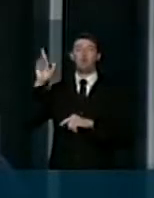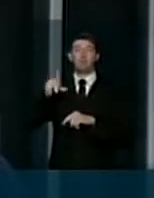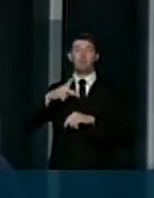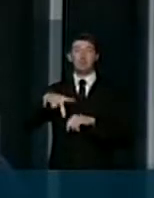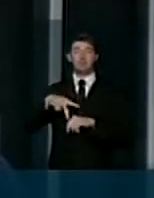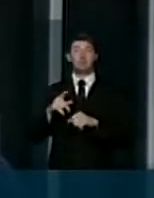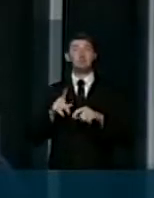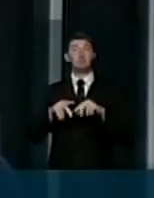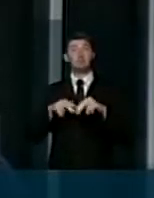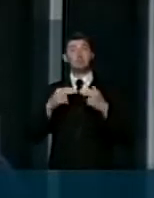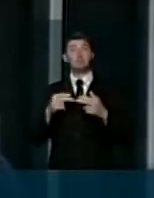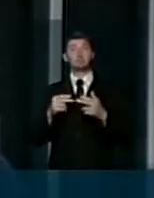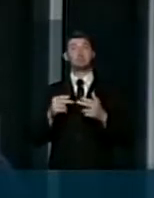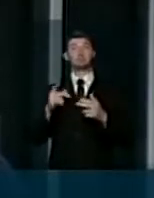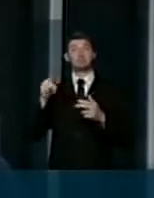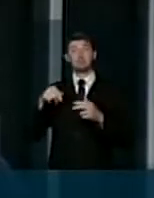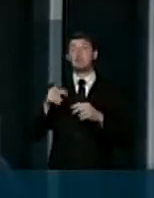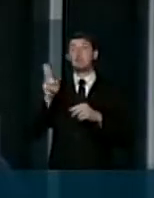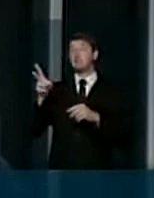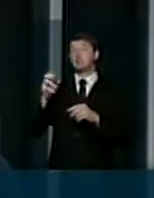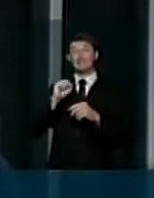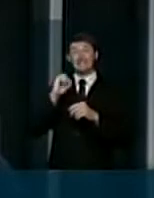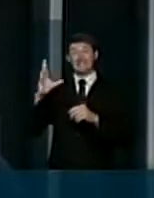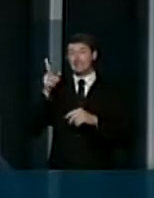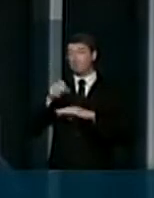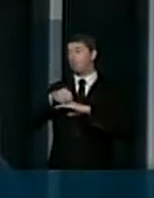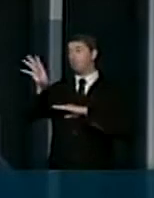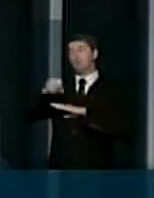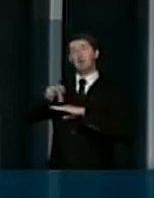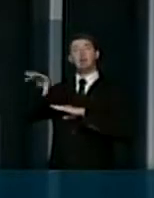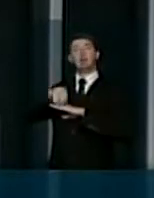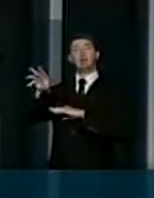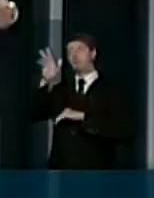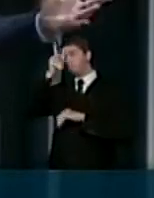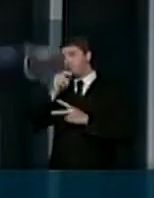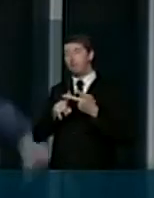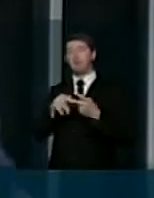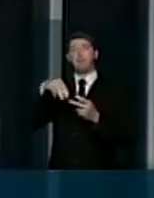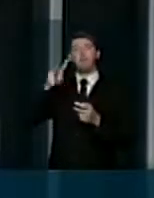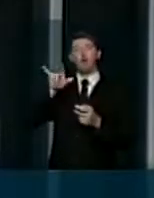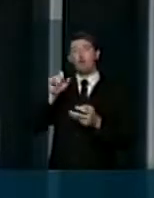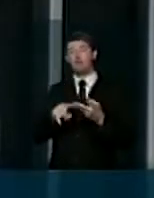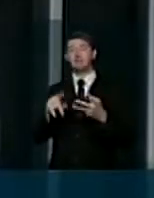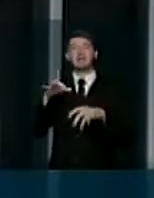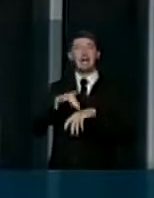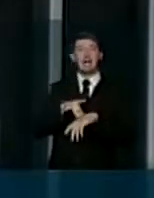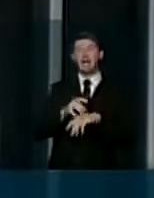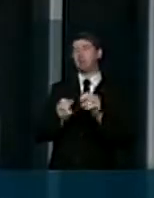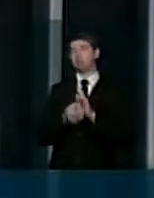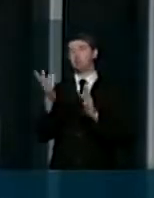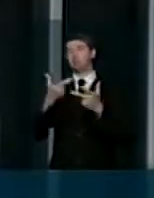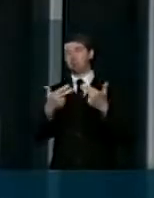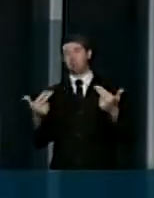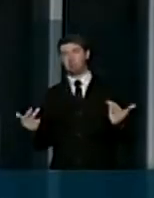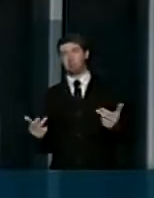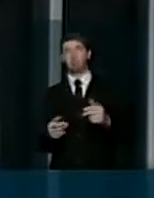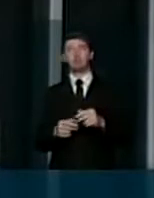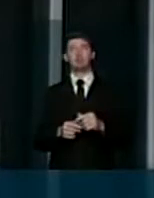um estado eminentemente exportador de imóveis, de frango, de carne, de embutidos, enfim,